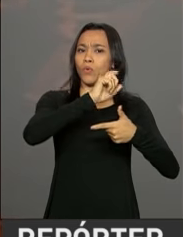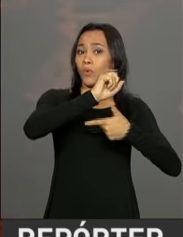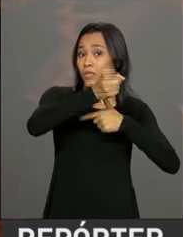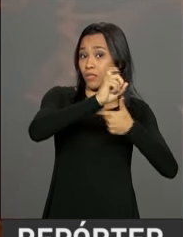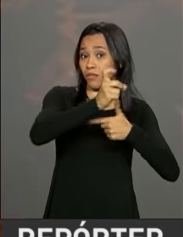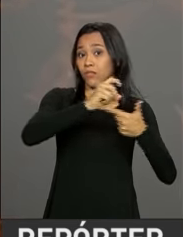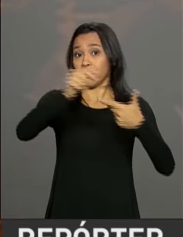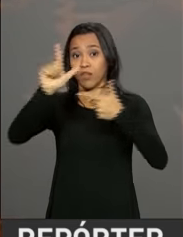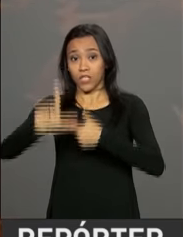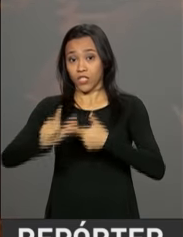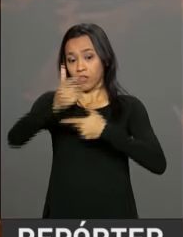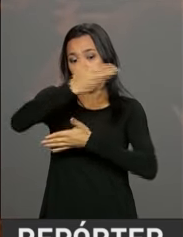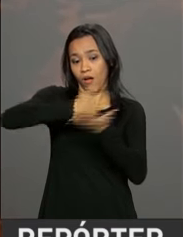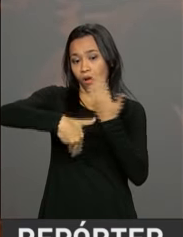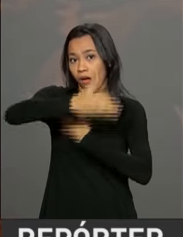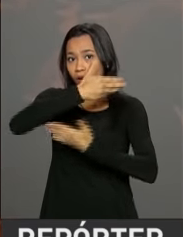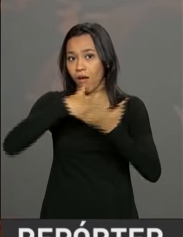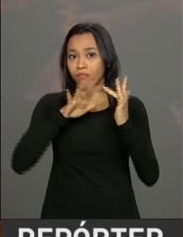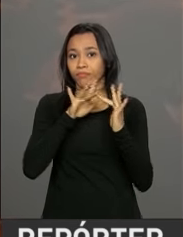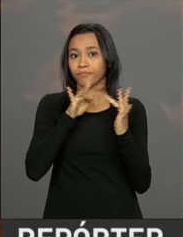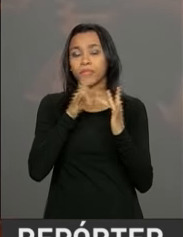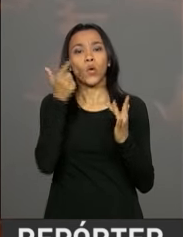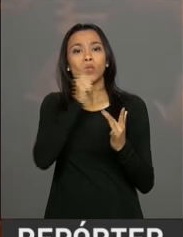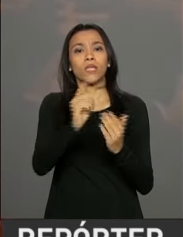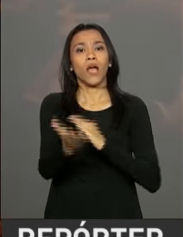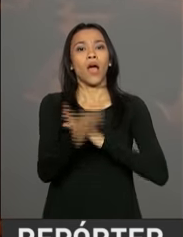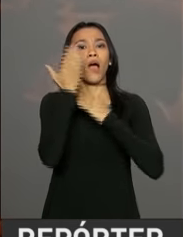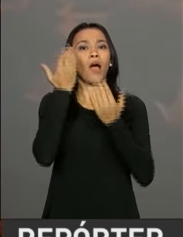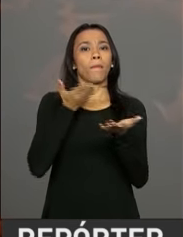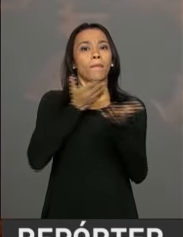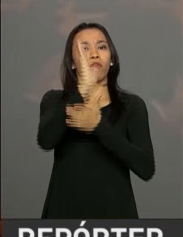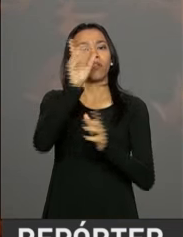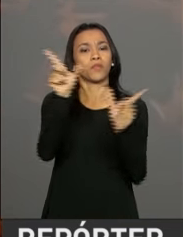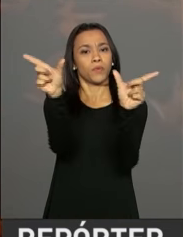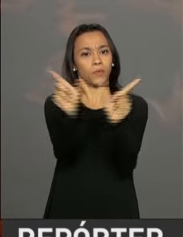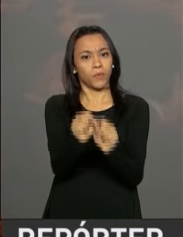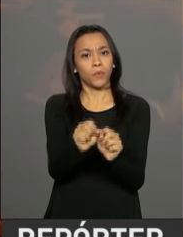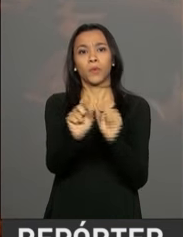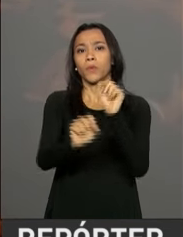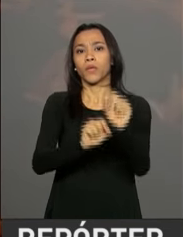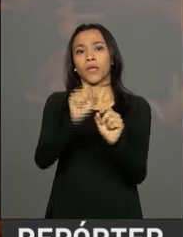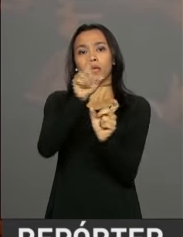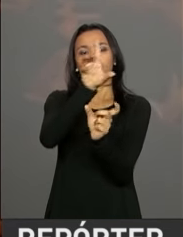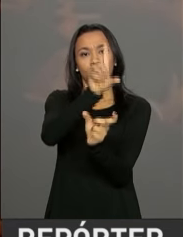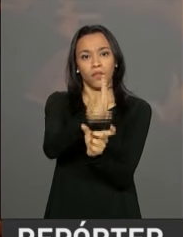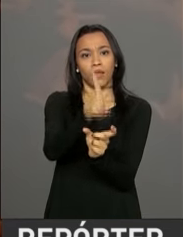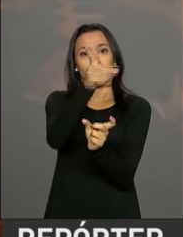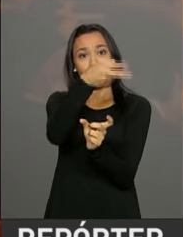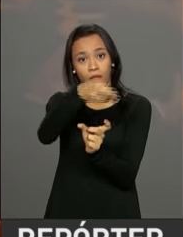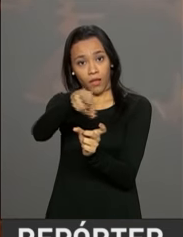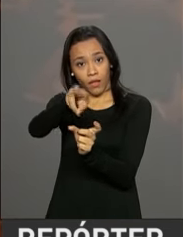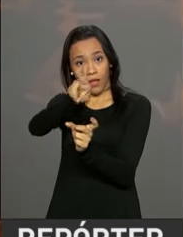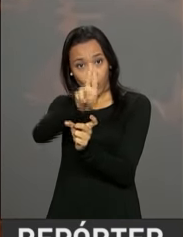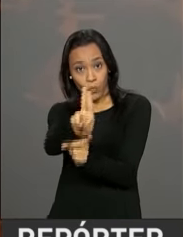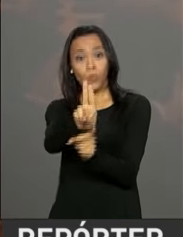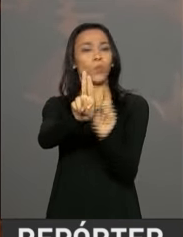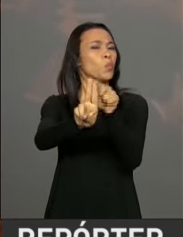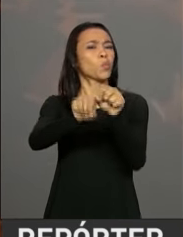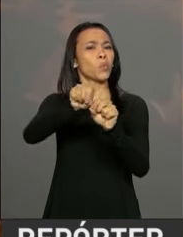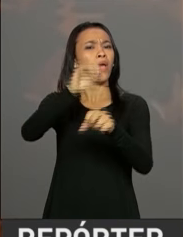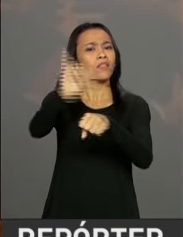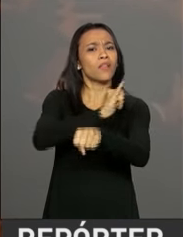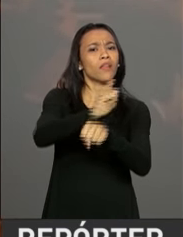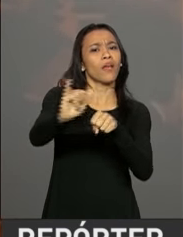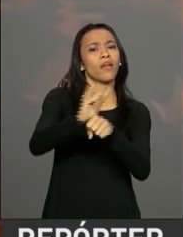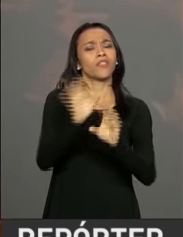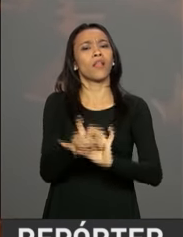legislativo, que permitiu, por exemplo, a aprovação da desvinculação das receitas da União, ADRU, um mecanismo que dá